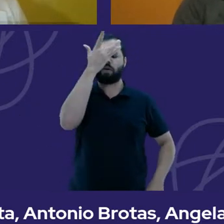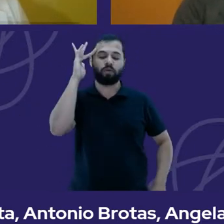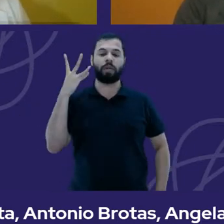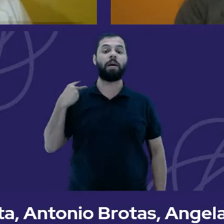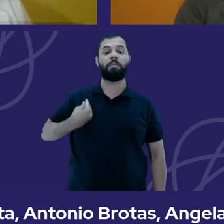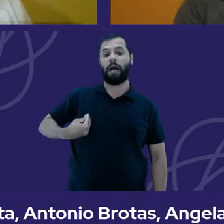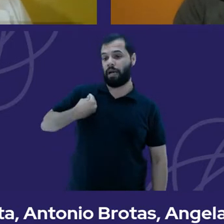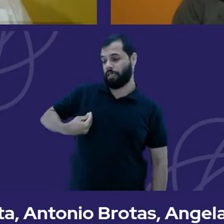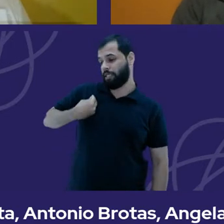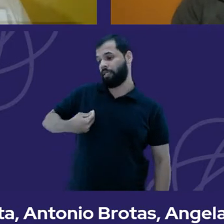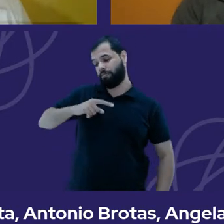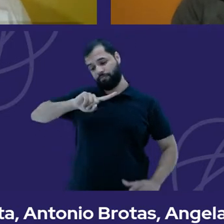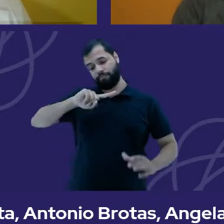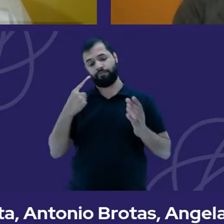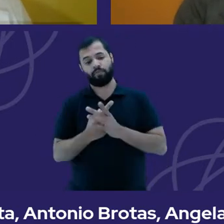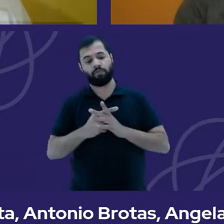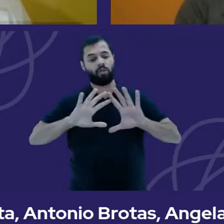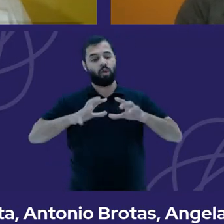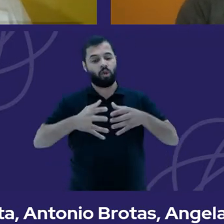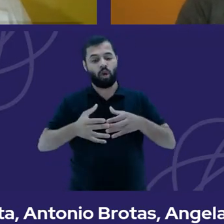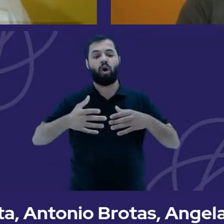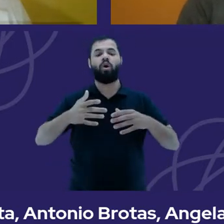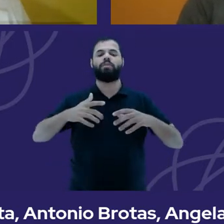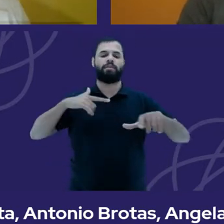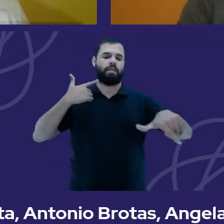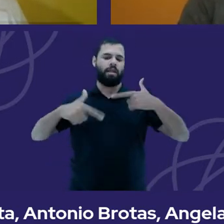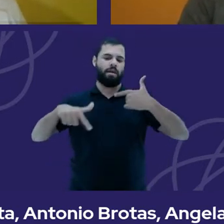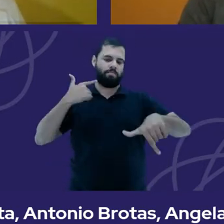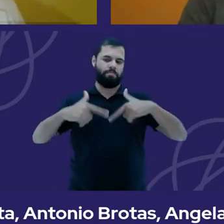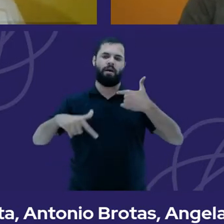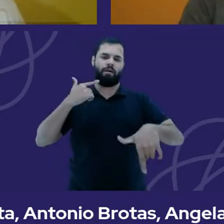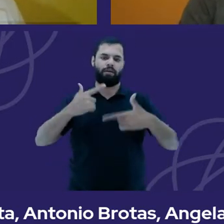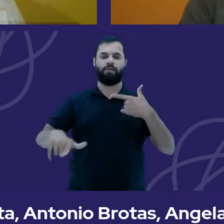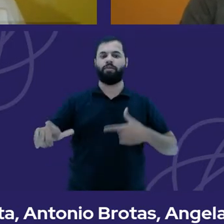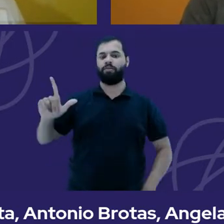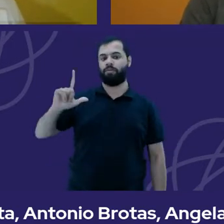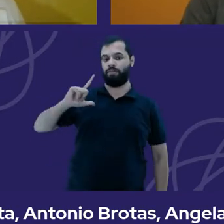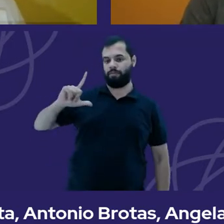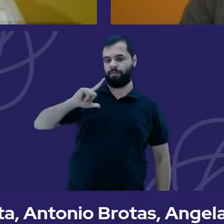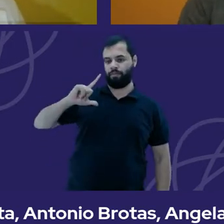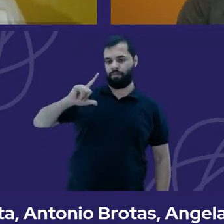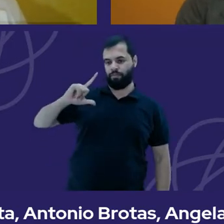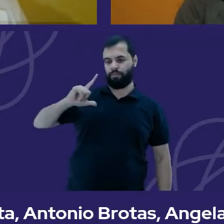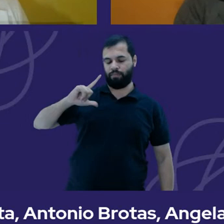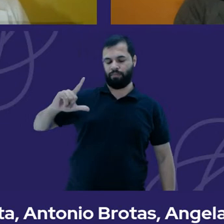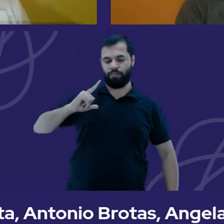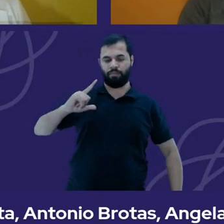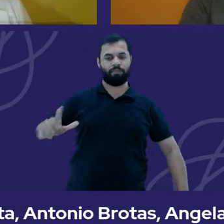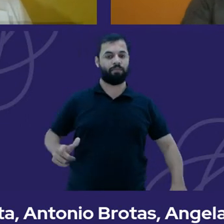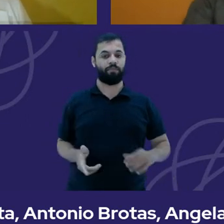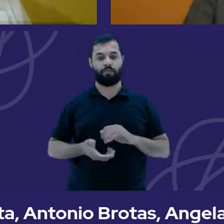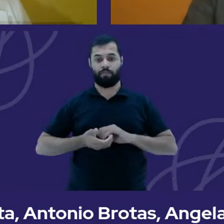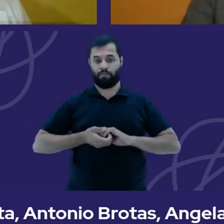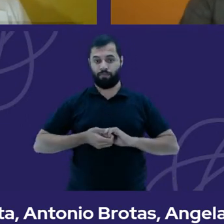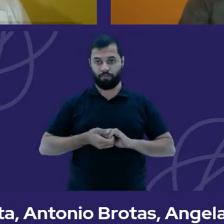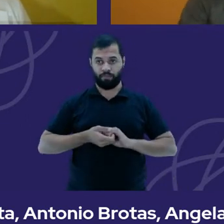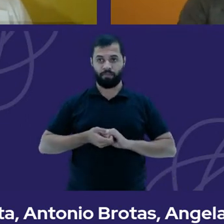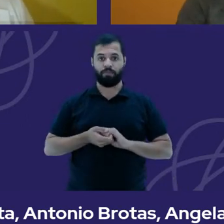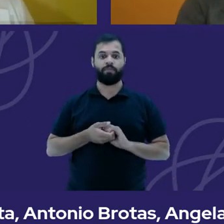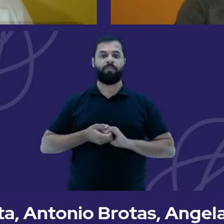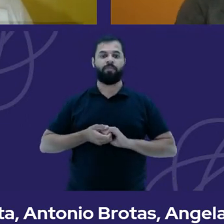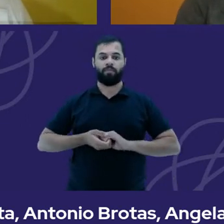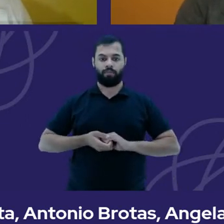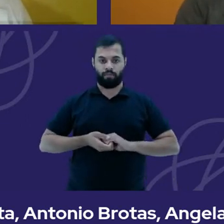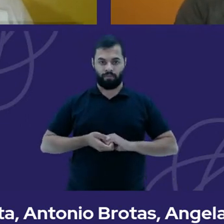Araripe, Diego Bevilacqua, Elisa Andrias, Eliton Barros, Maria Inês Fernandes, Tatiana